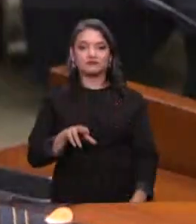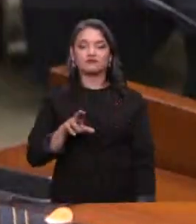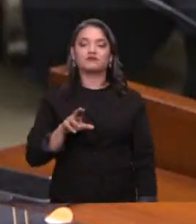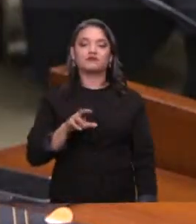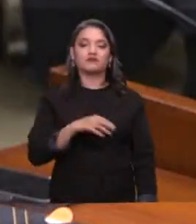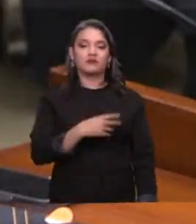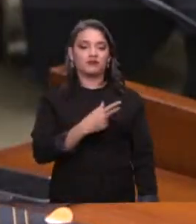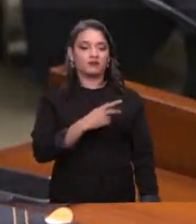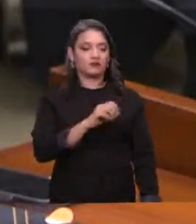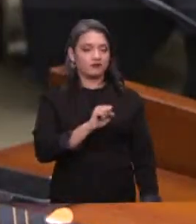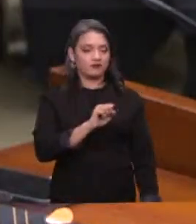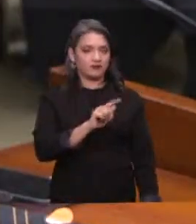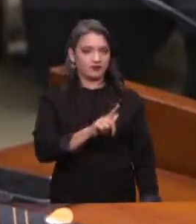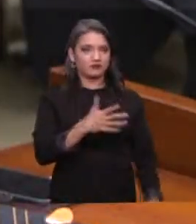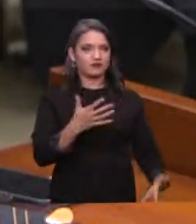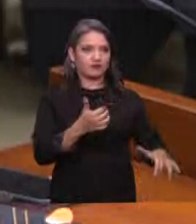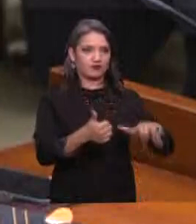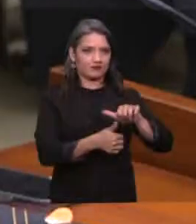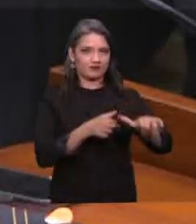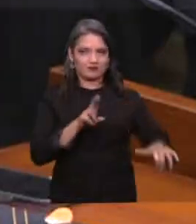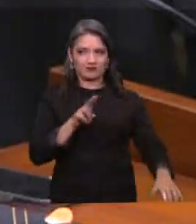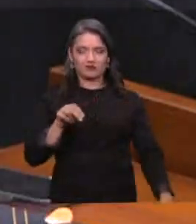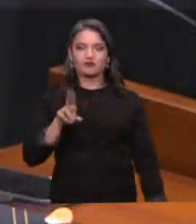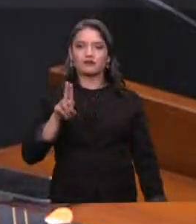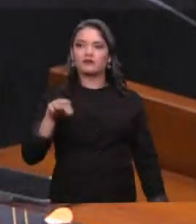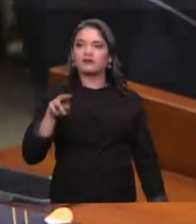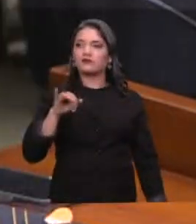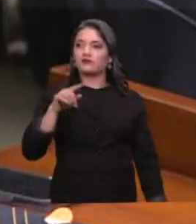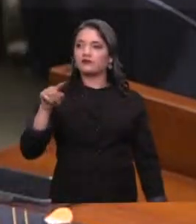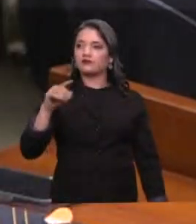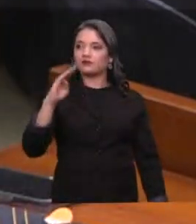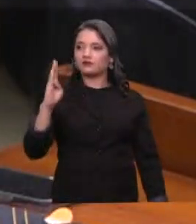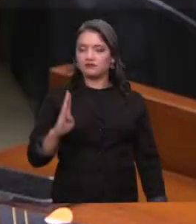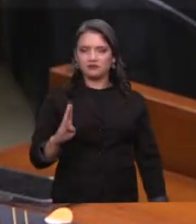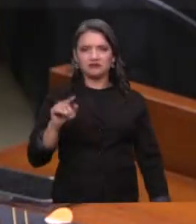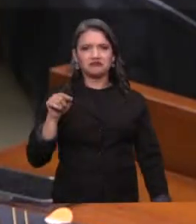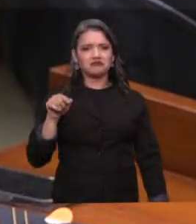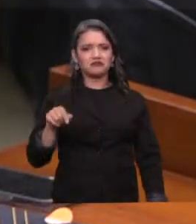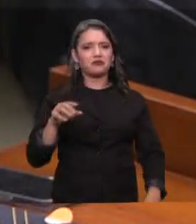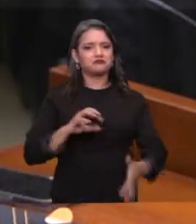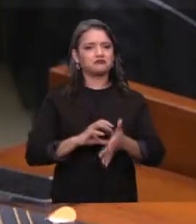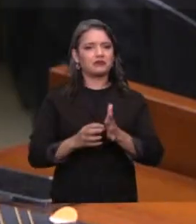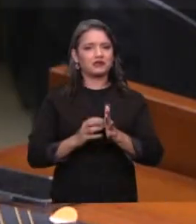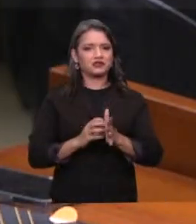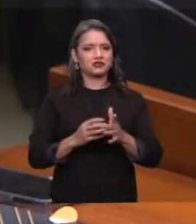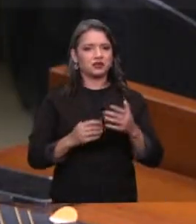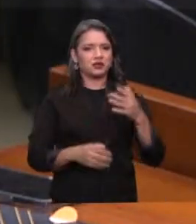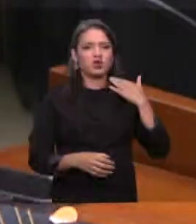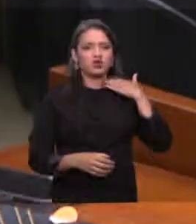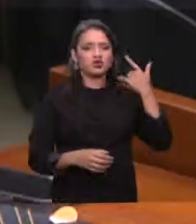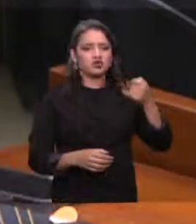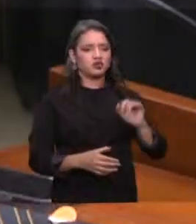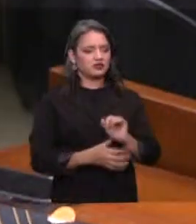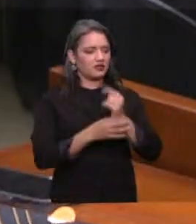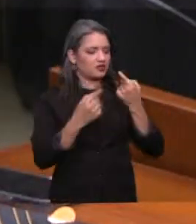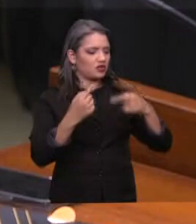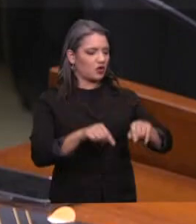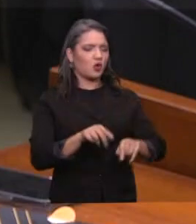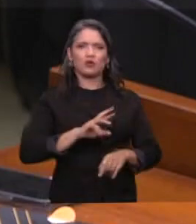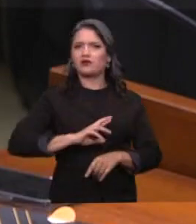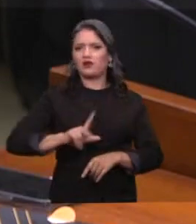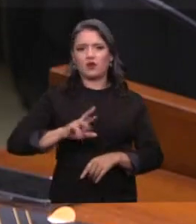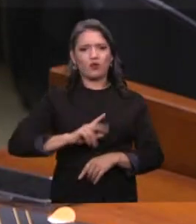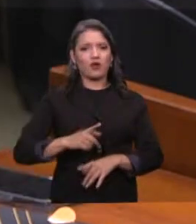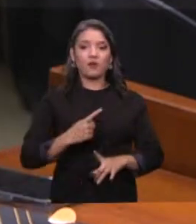sucedeu o PSL, não é contra o juiz das garantias. Todas as medidas que vierem